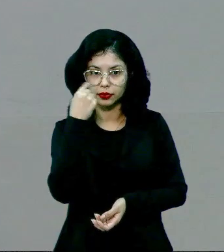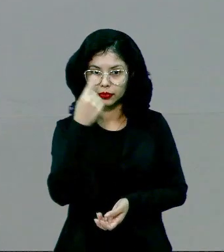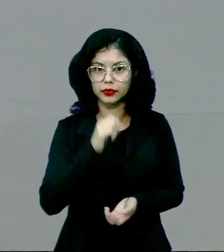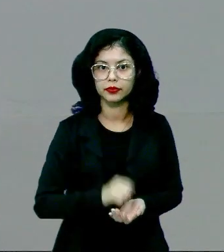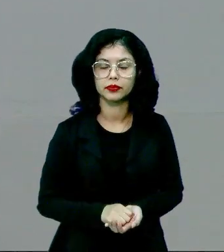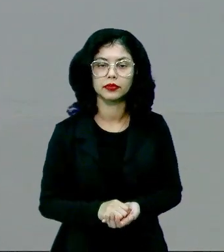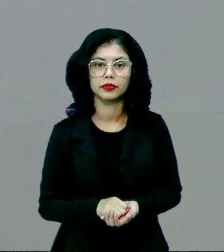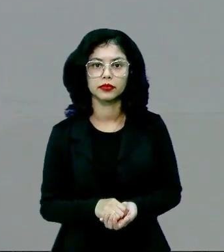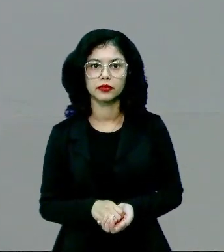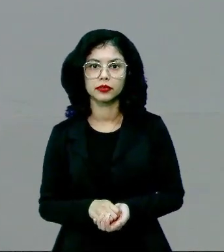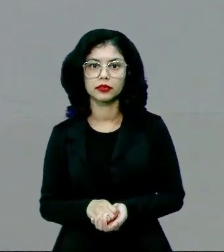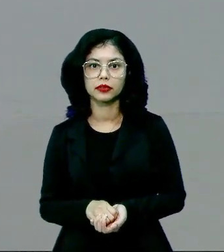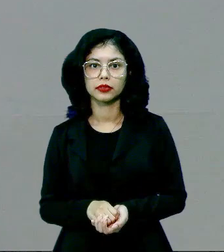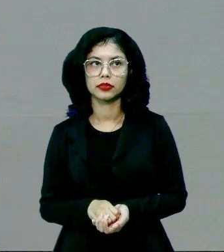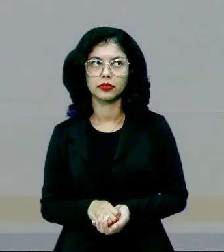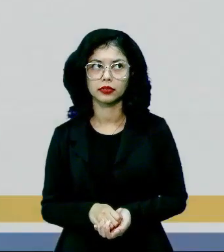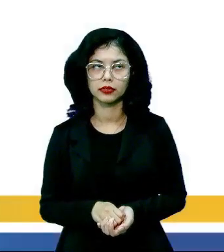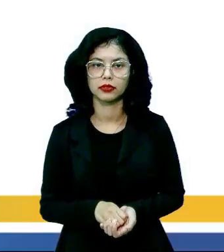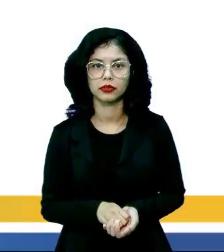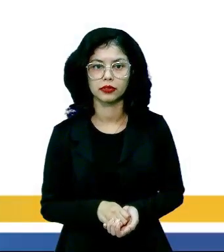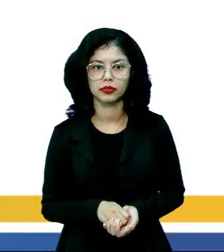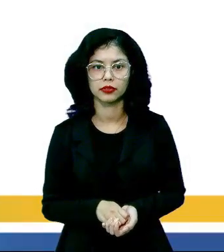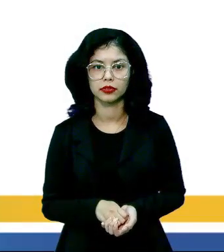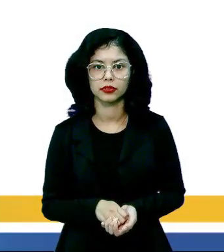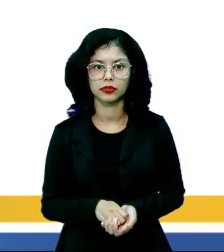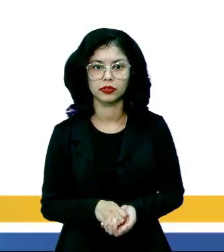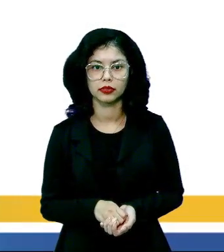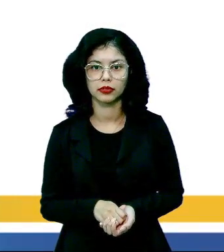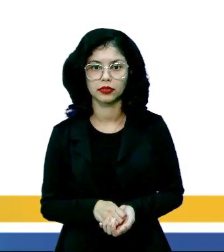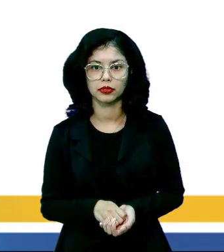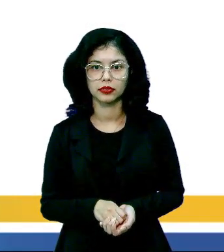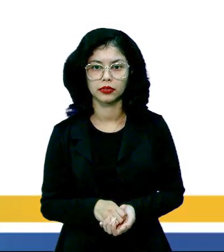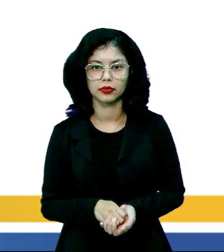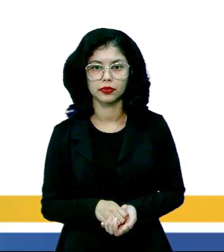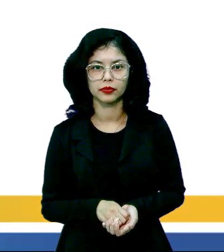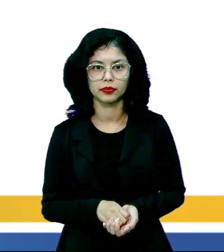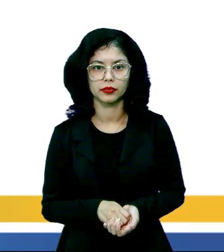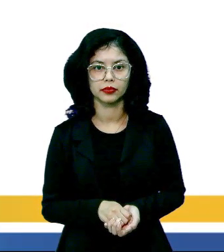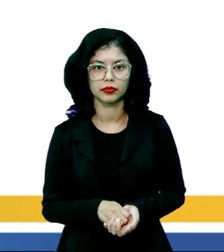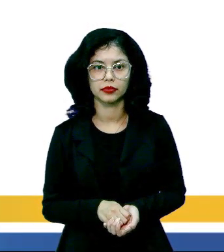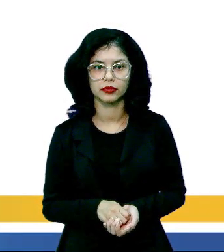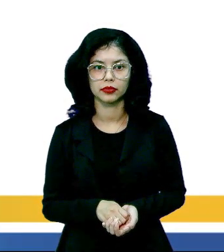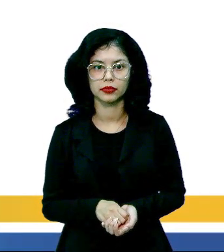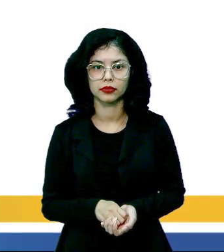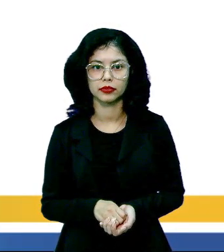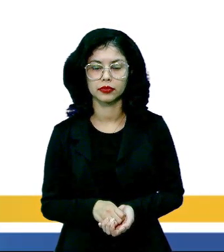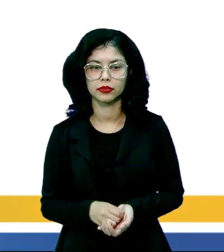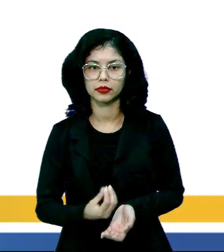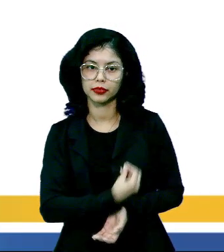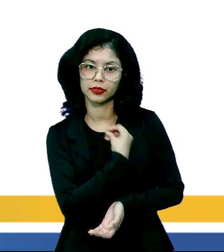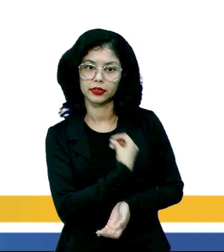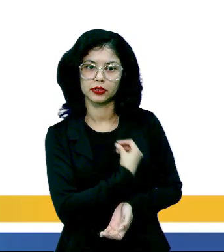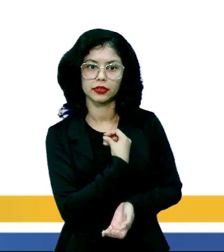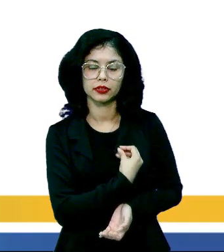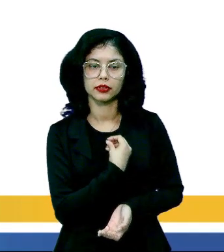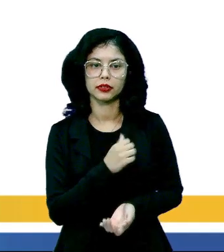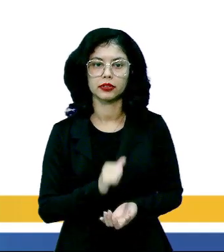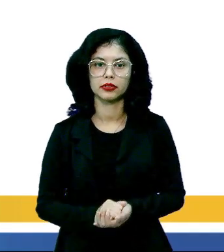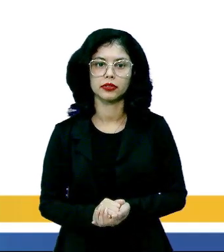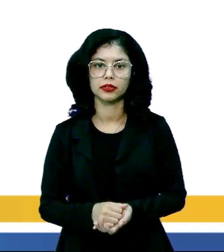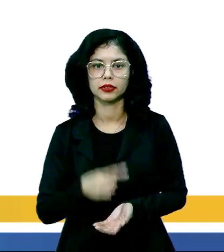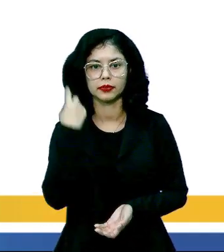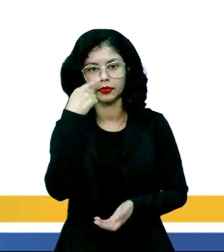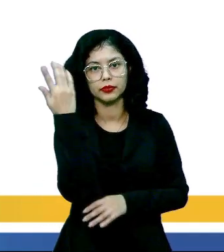Espanha e o que que o texto aí nos diz né ao enunciado perdão